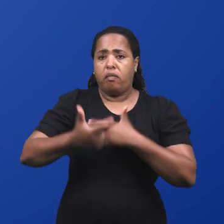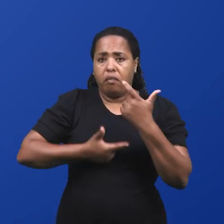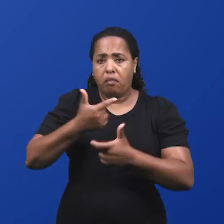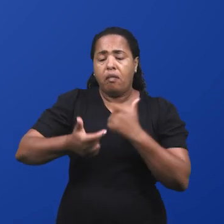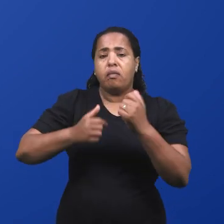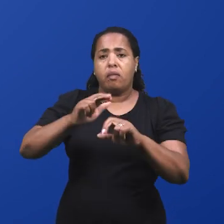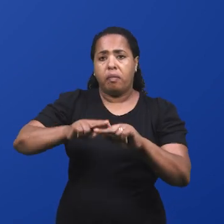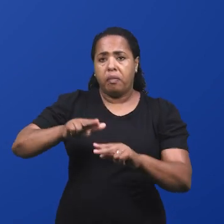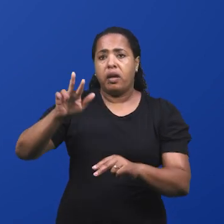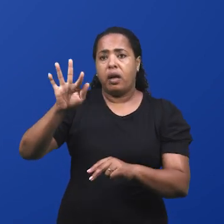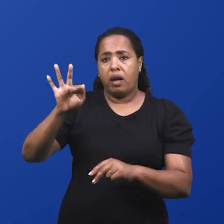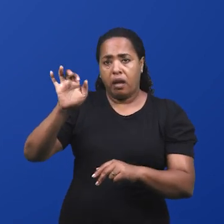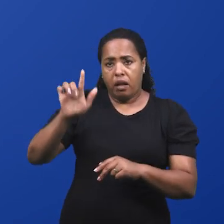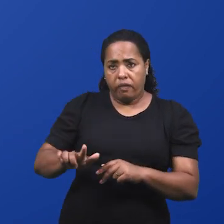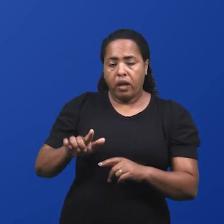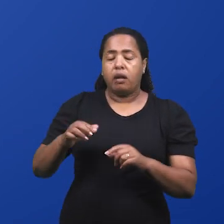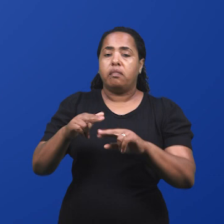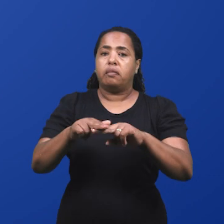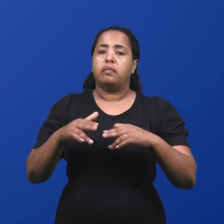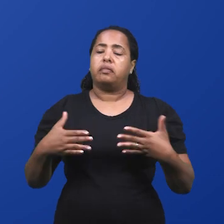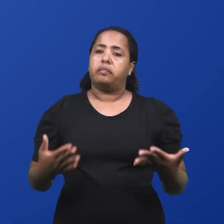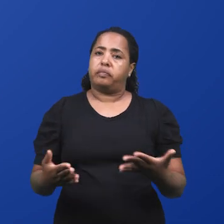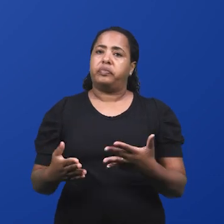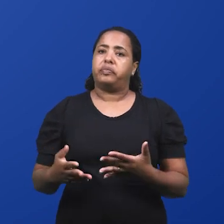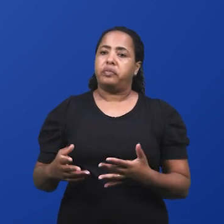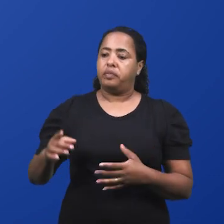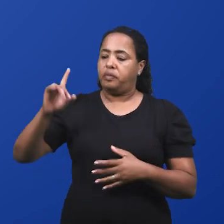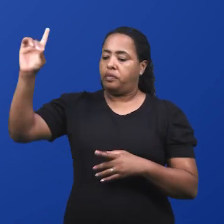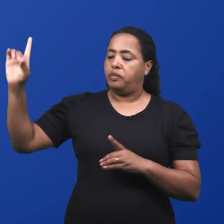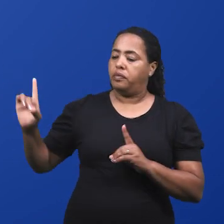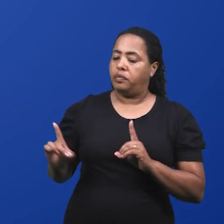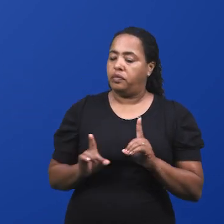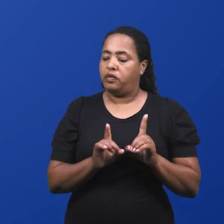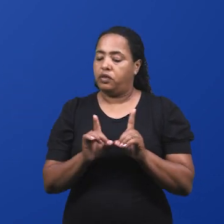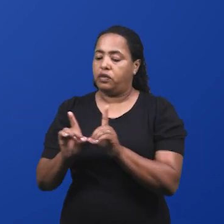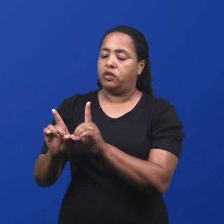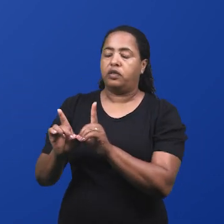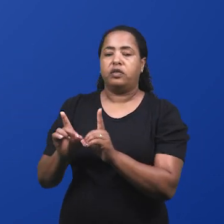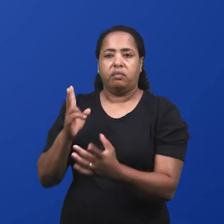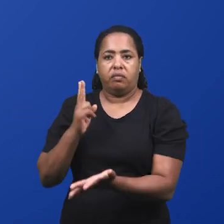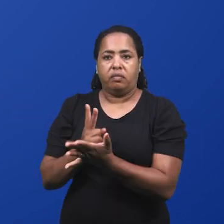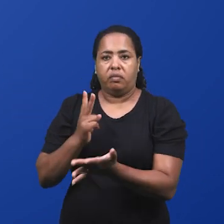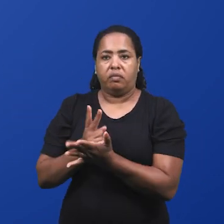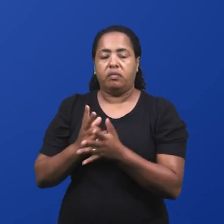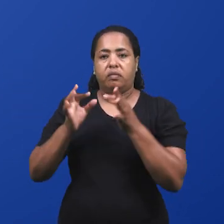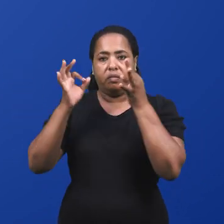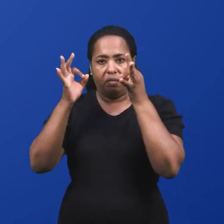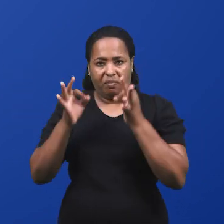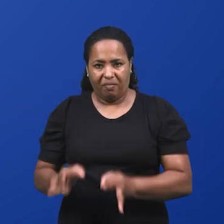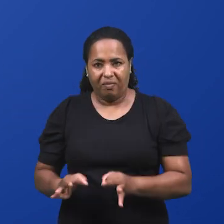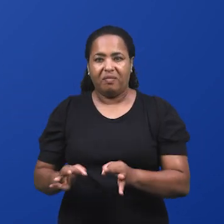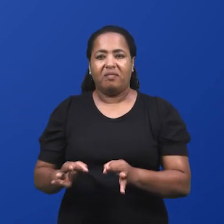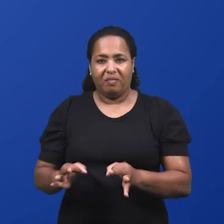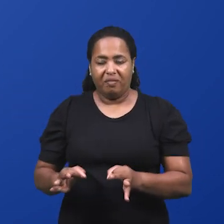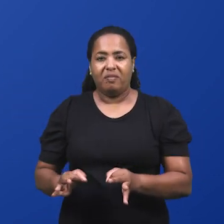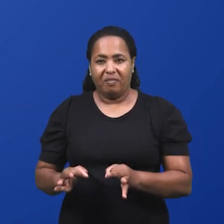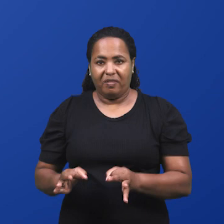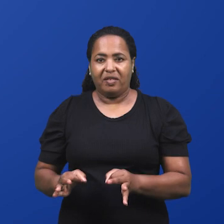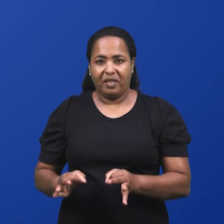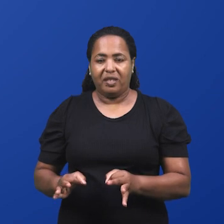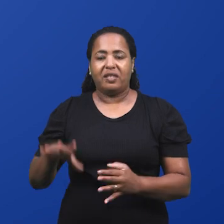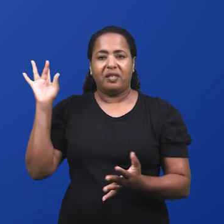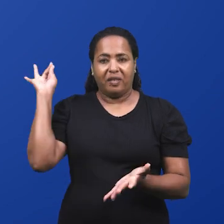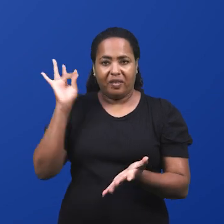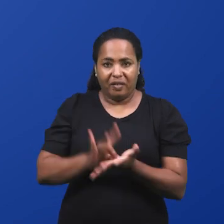luta pela fé, né? Porque a presença permanente de Deus conosco é agora uma certeza, é agora